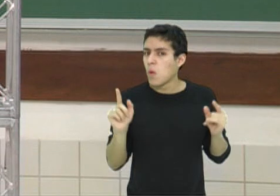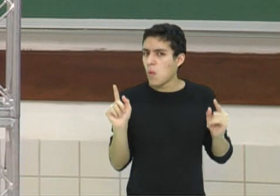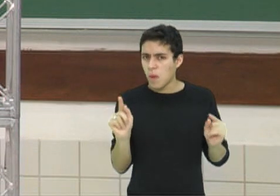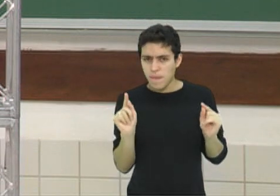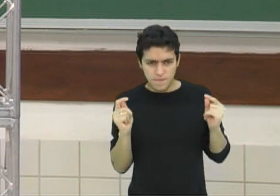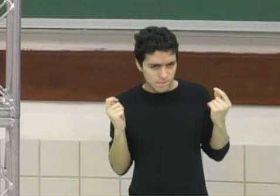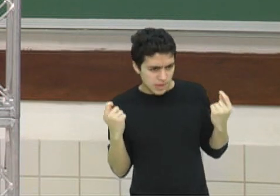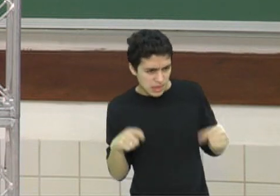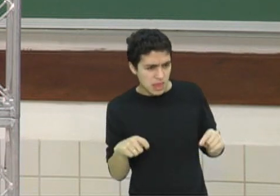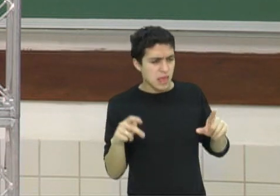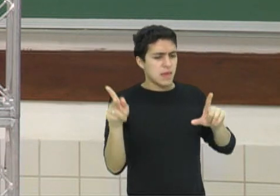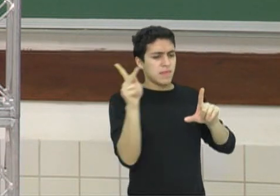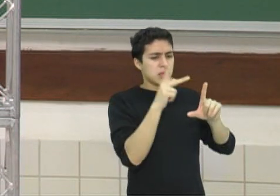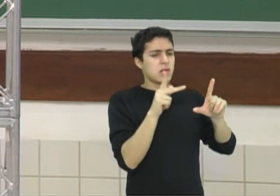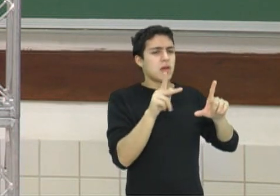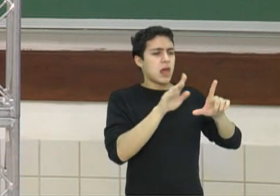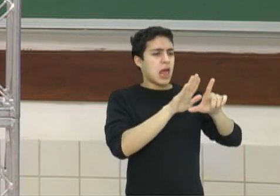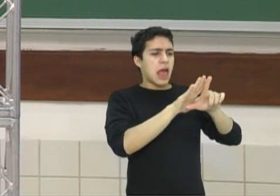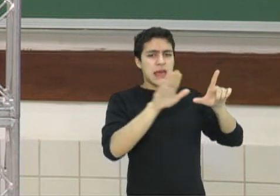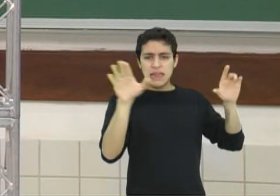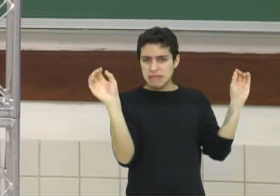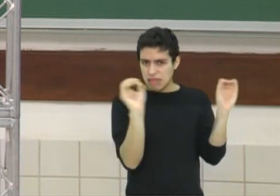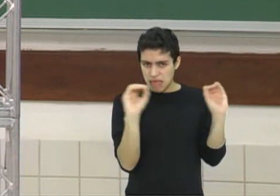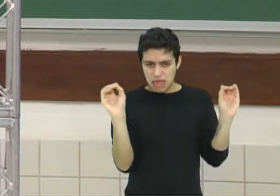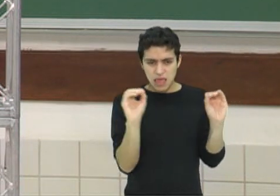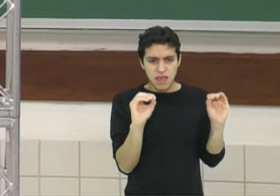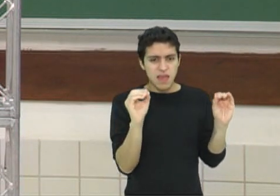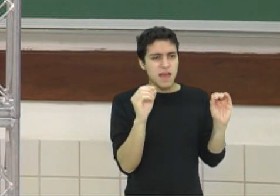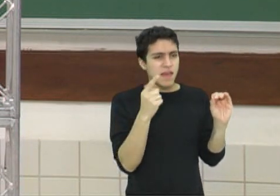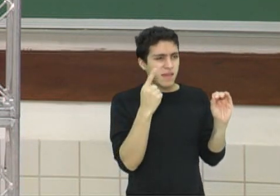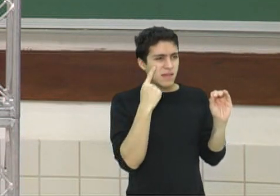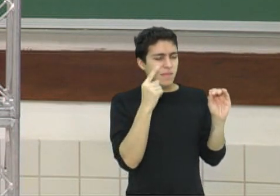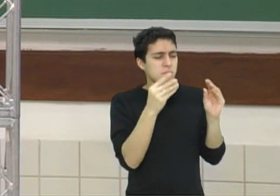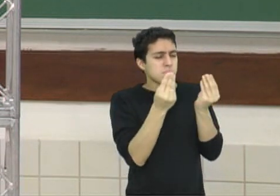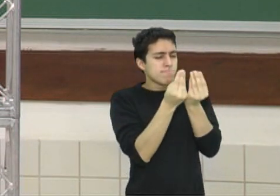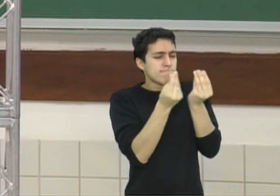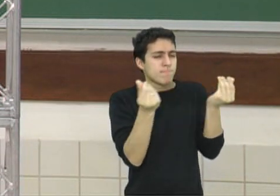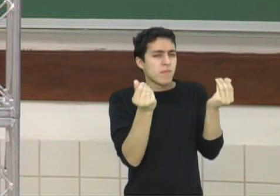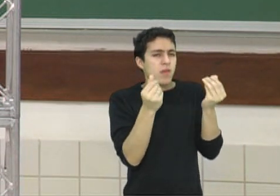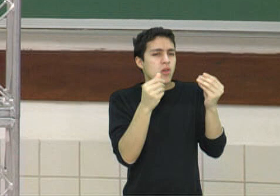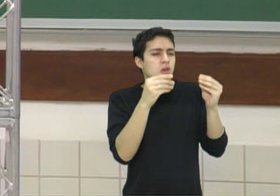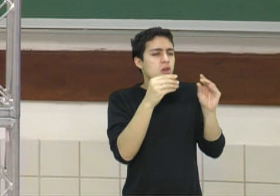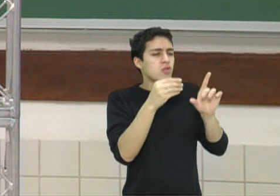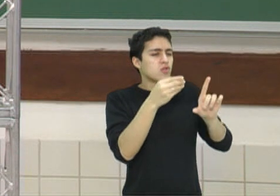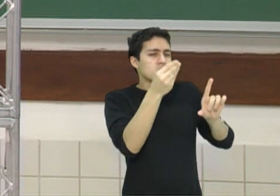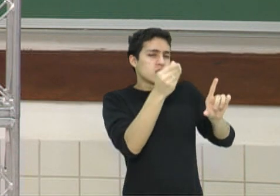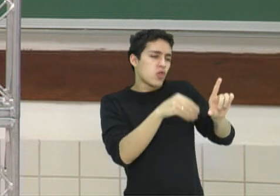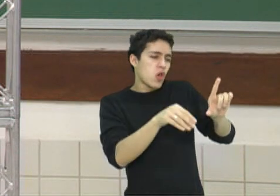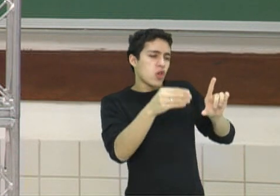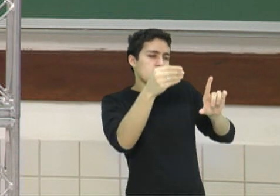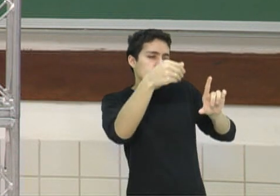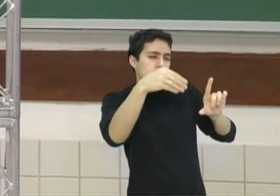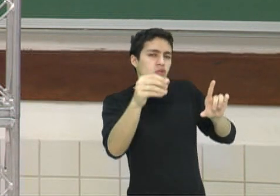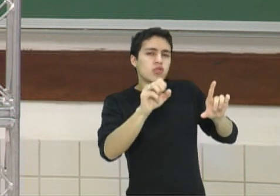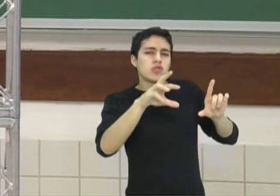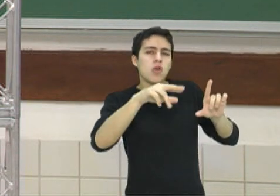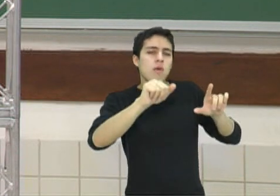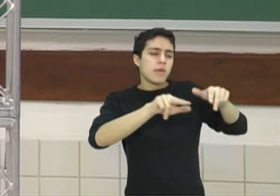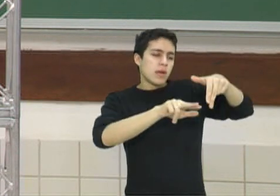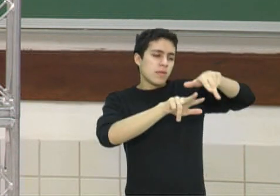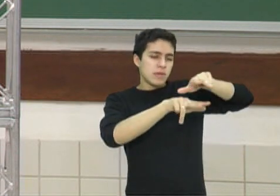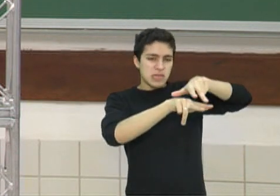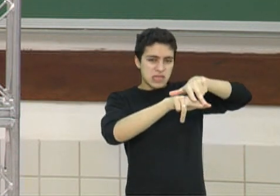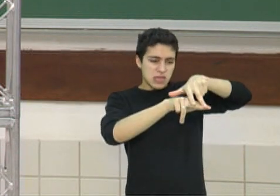uma pintura sem camadas, muito lisinha, com uma sombra que fosse muito bem torneada,